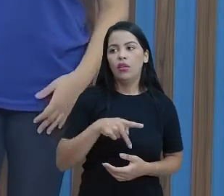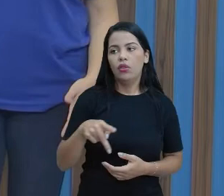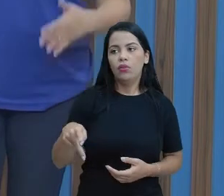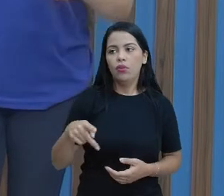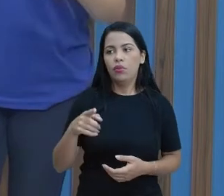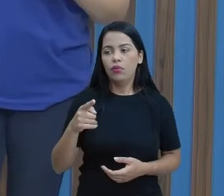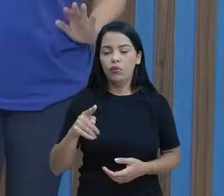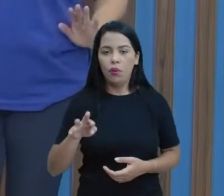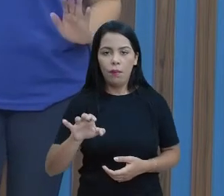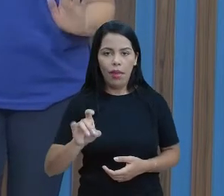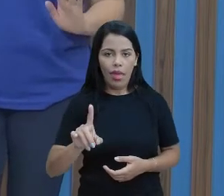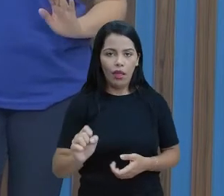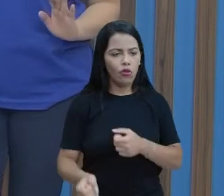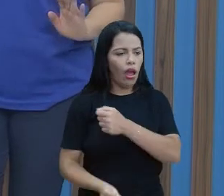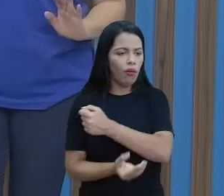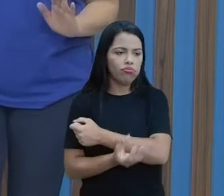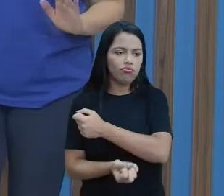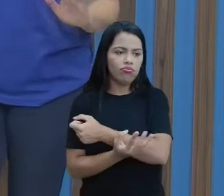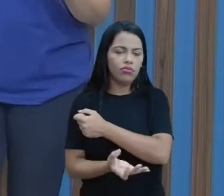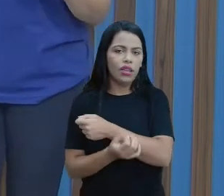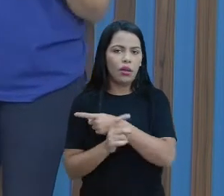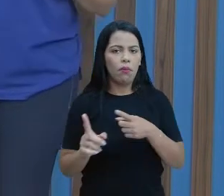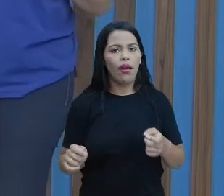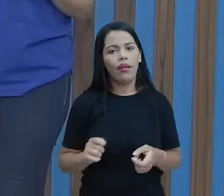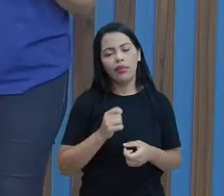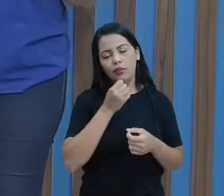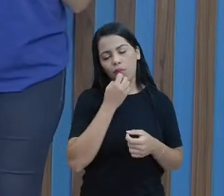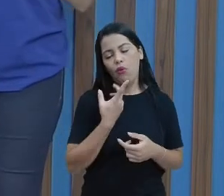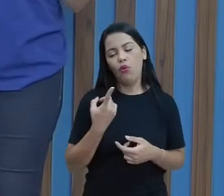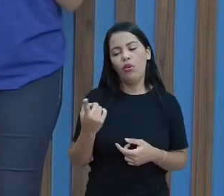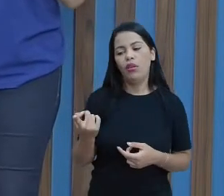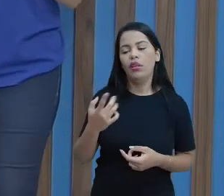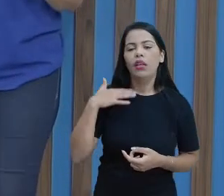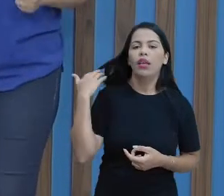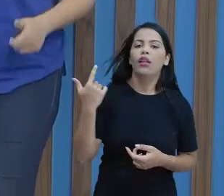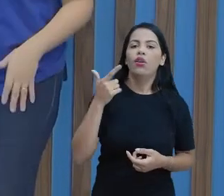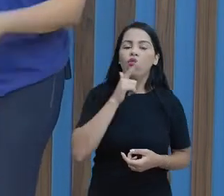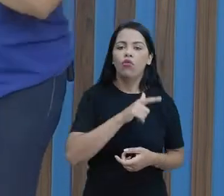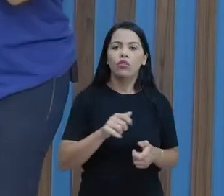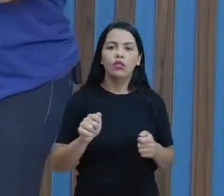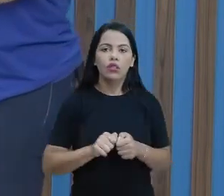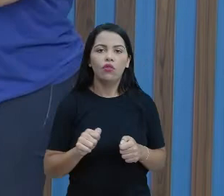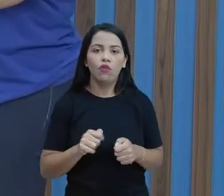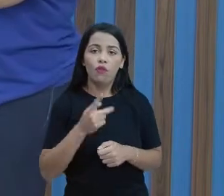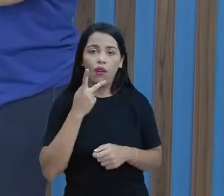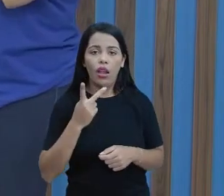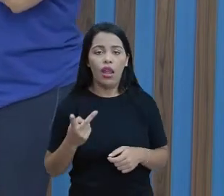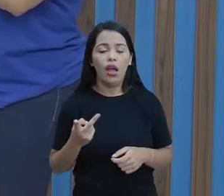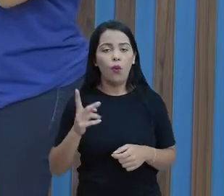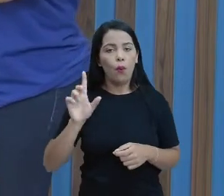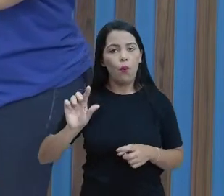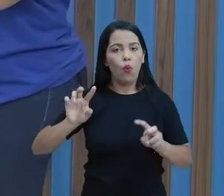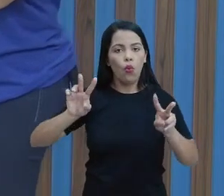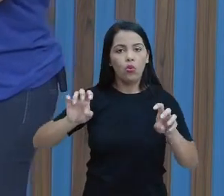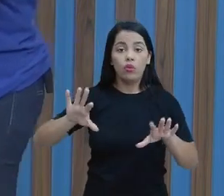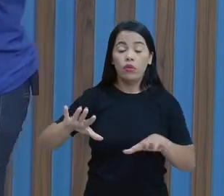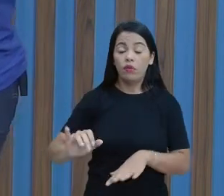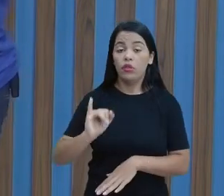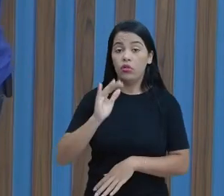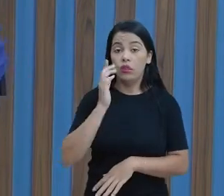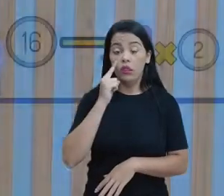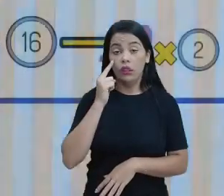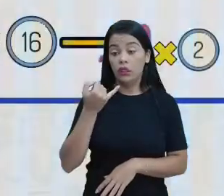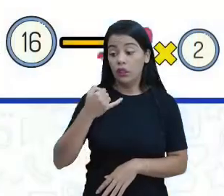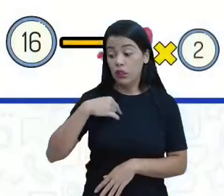né, minha gente? Mas ainda bem que ele já falou um pouquinho sobre. Se a gente consegue fazer o cálculo que está colocando ali, ó, a quantidade de